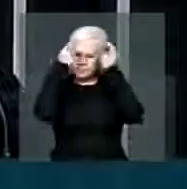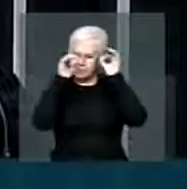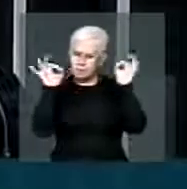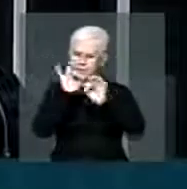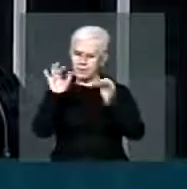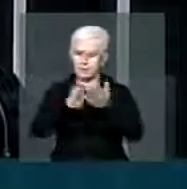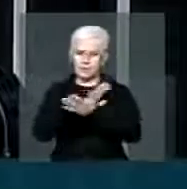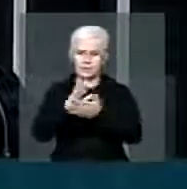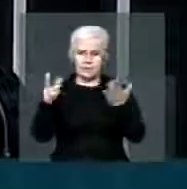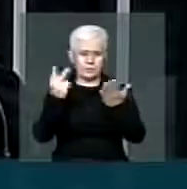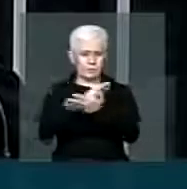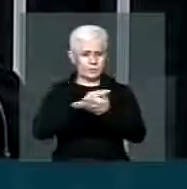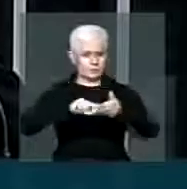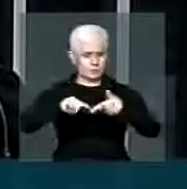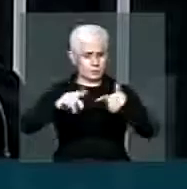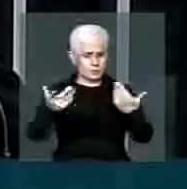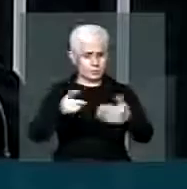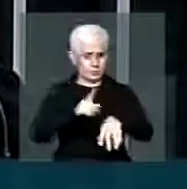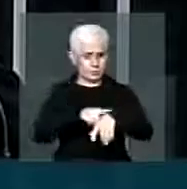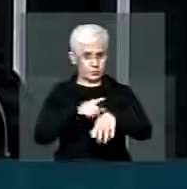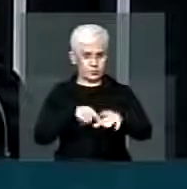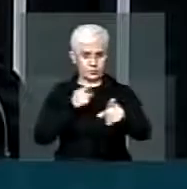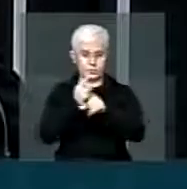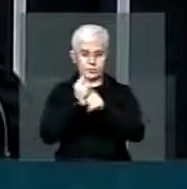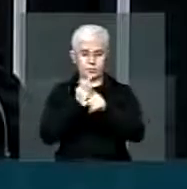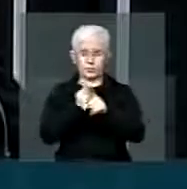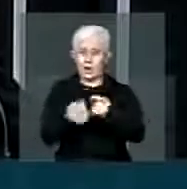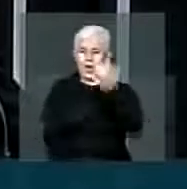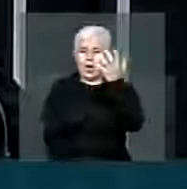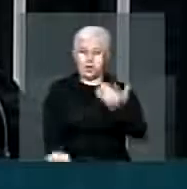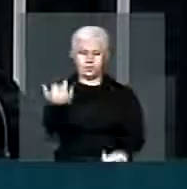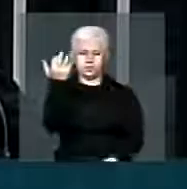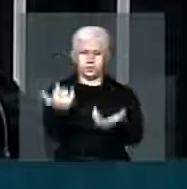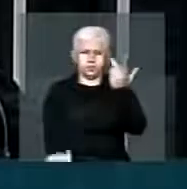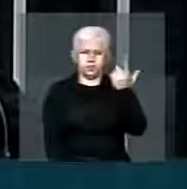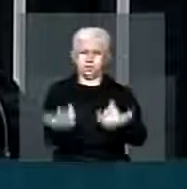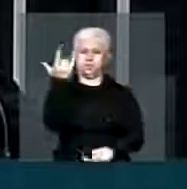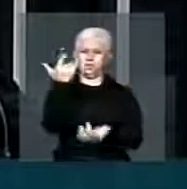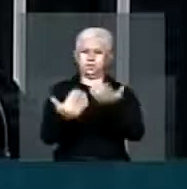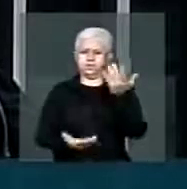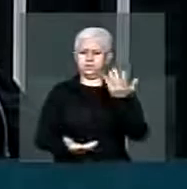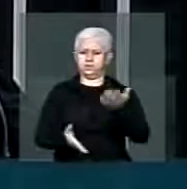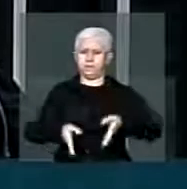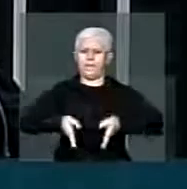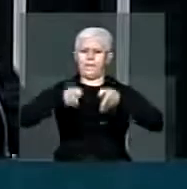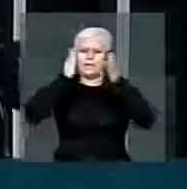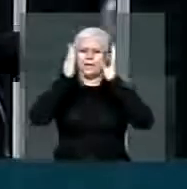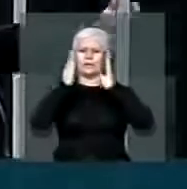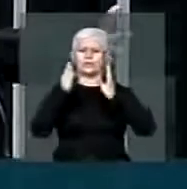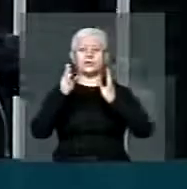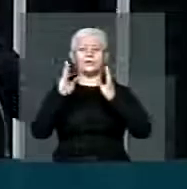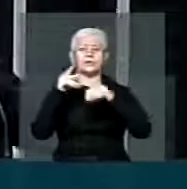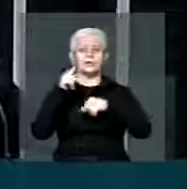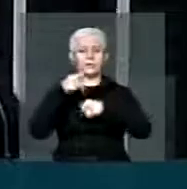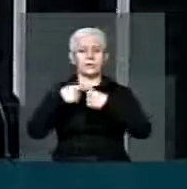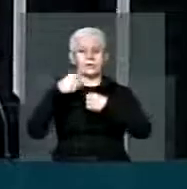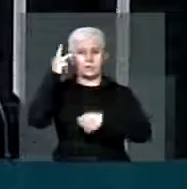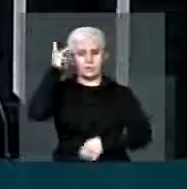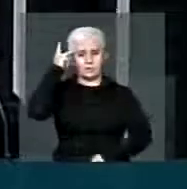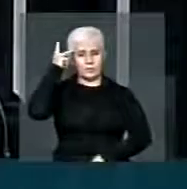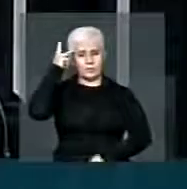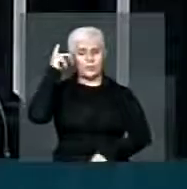questões quando se deparou com aquele grande incêndio na cidade de São Paulo. A tragédia da